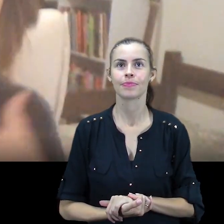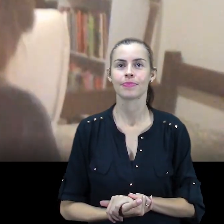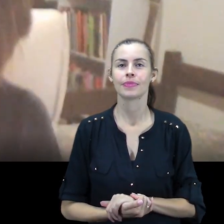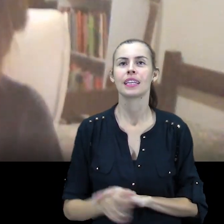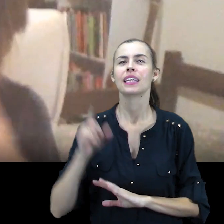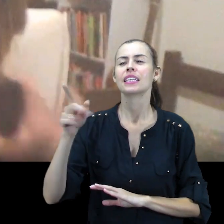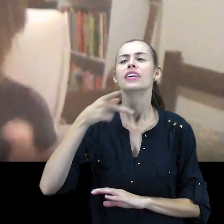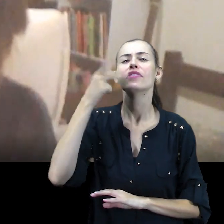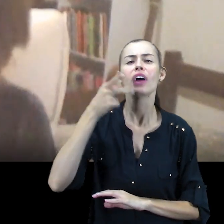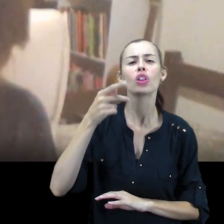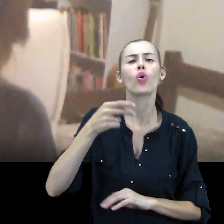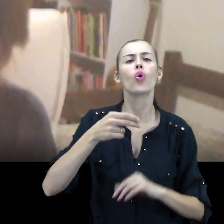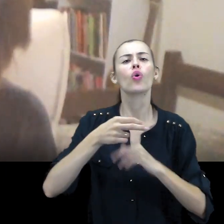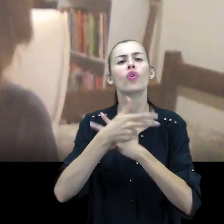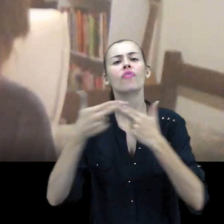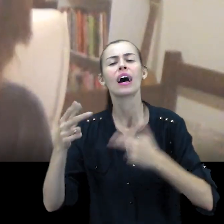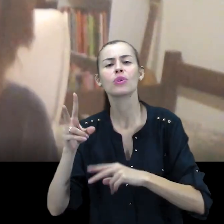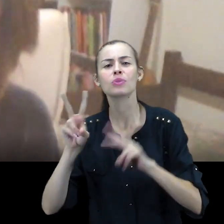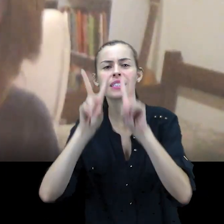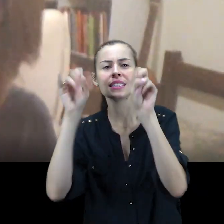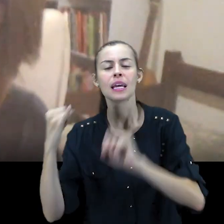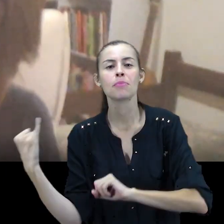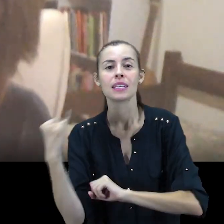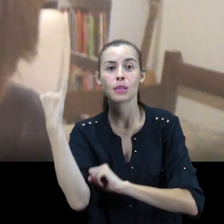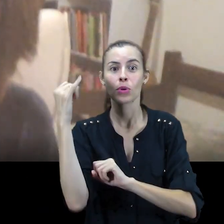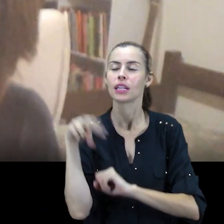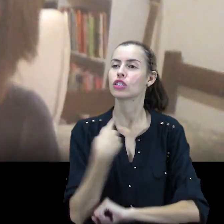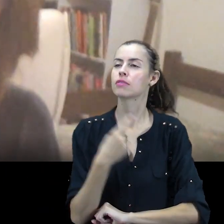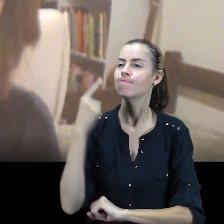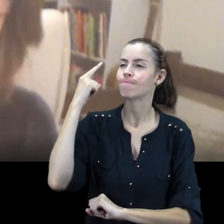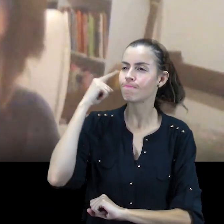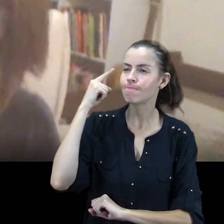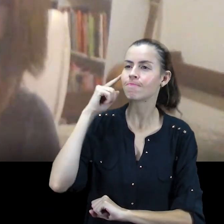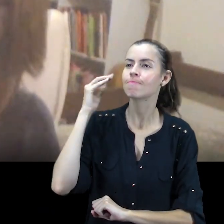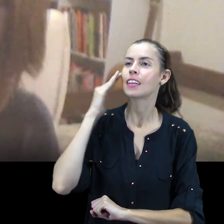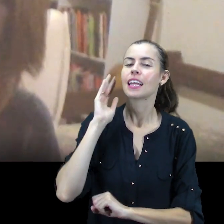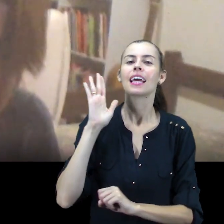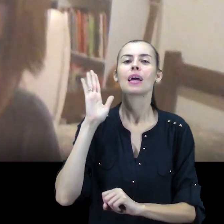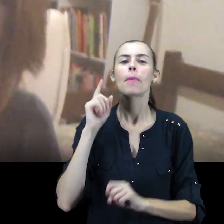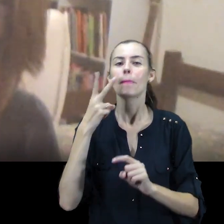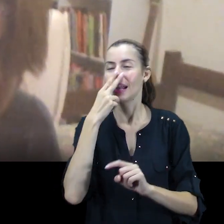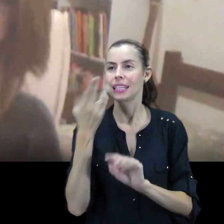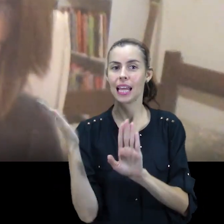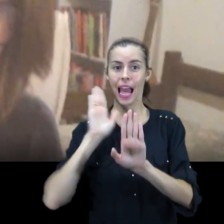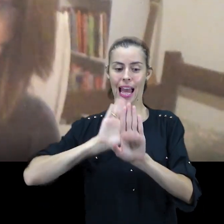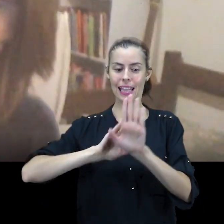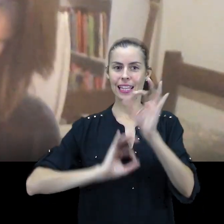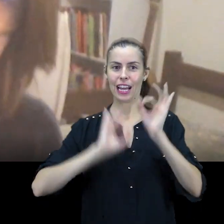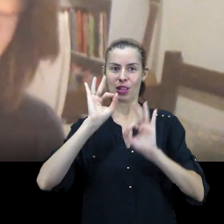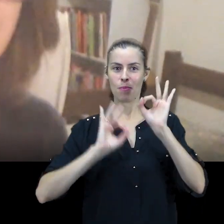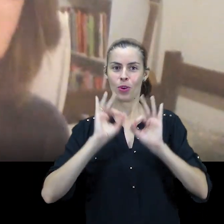dos bastidores dessas resoluções, né? A partir da retomada da Carolina sobre o que